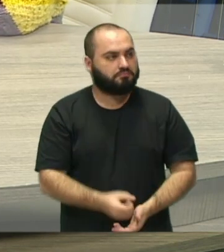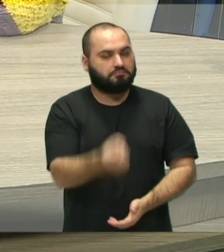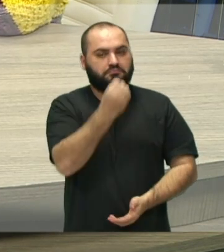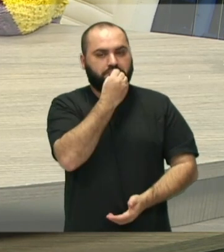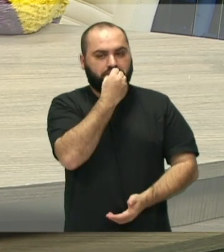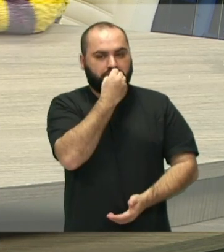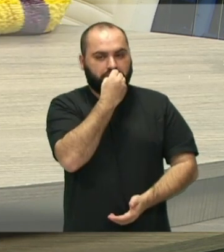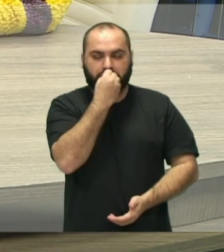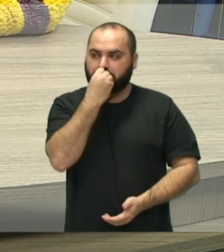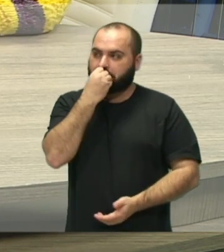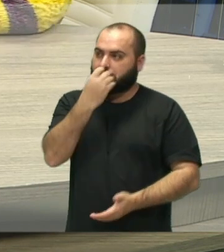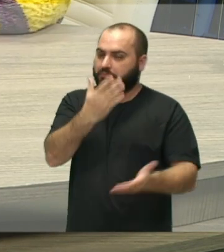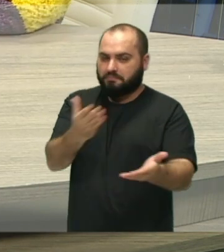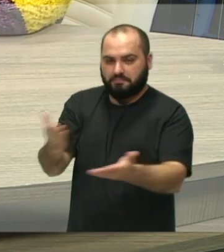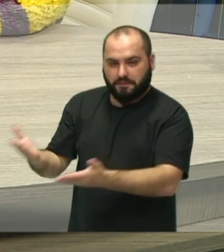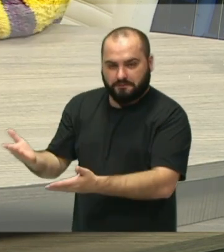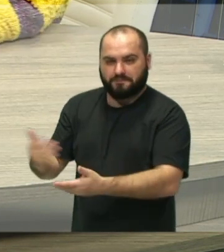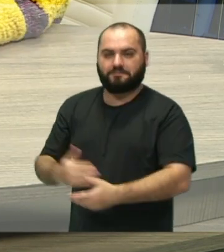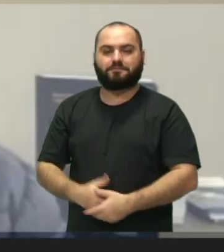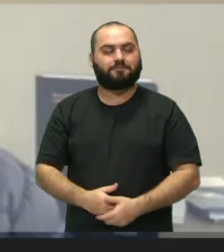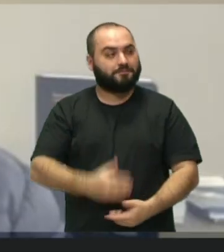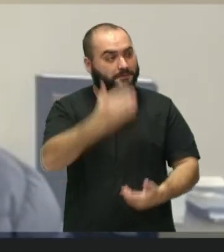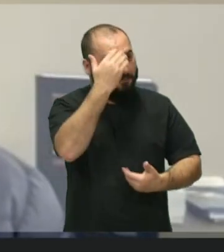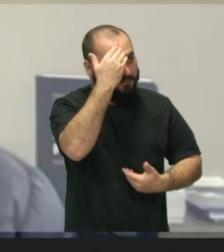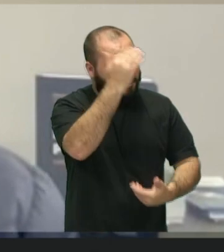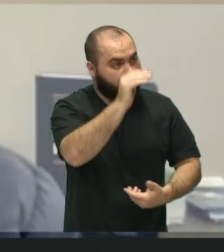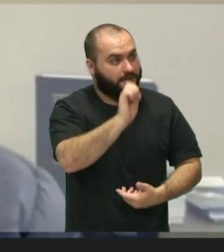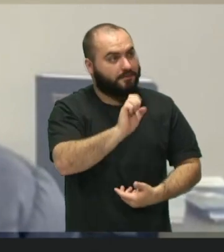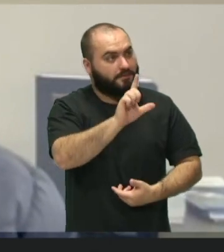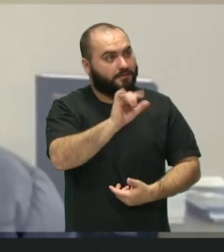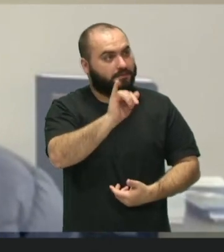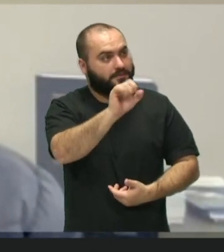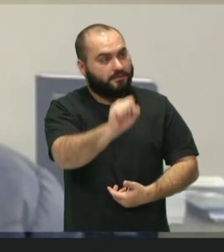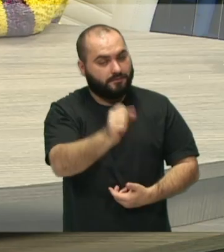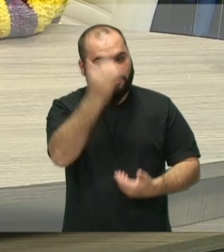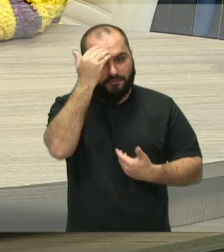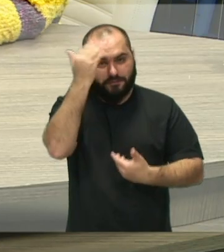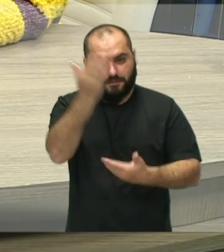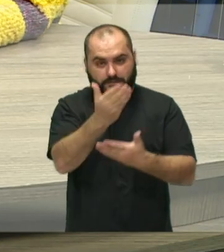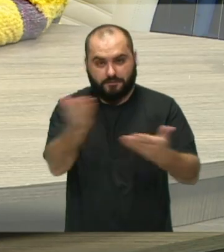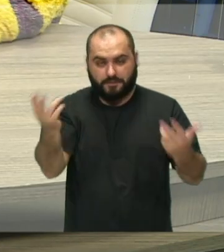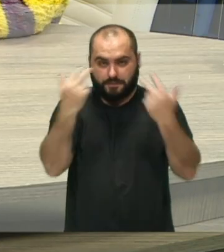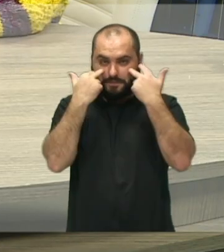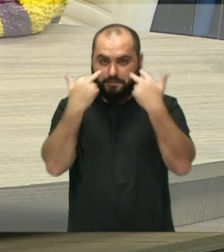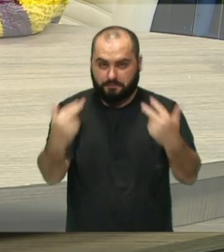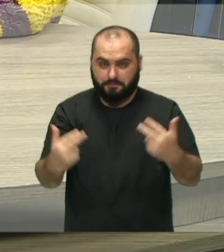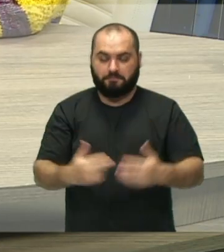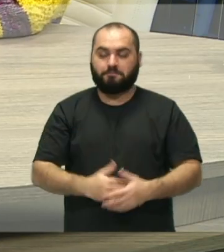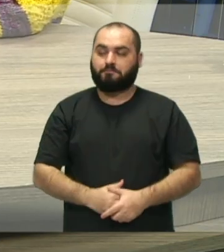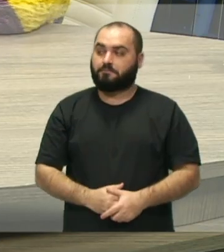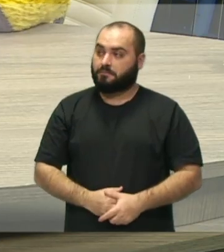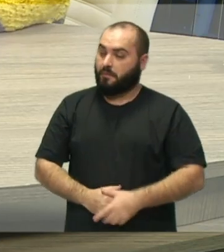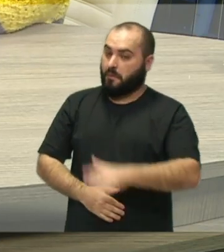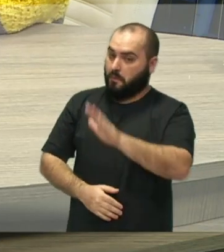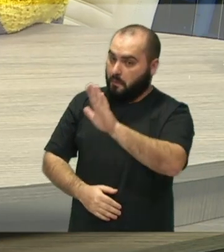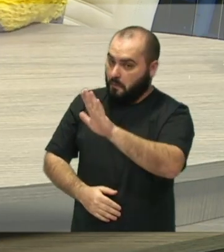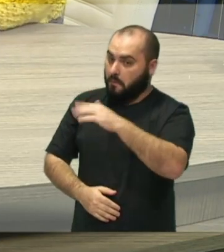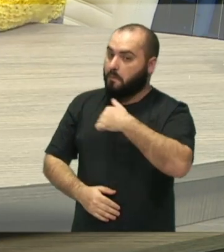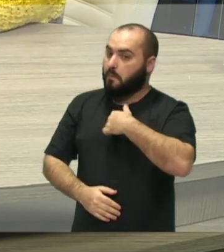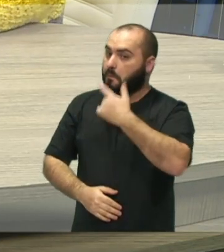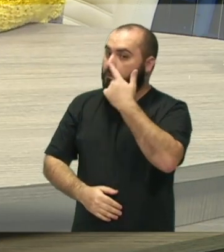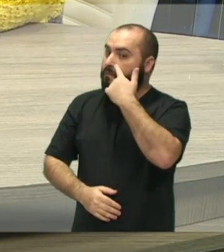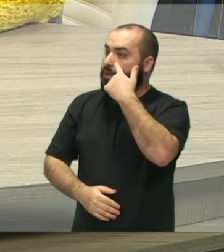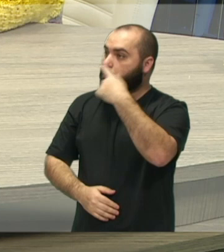Câmara Aberta. Obrigado, Liz. Obrigado a quem nos assiste. Olha, eu estava olhando um pouquinho do teu currículo